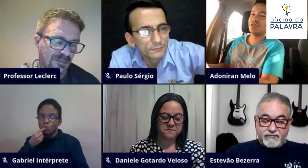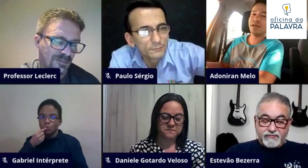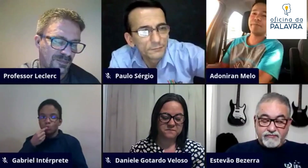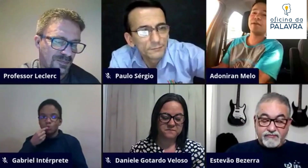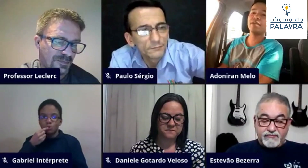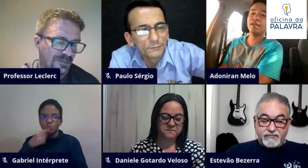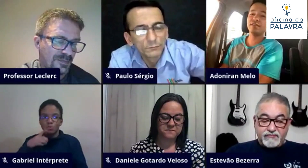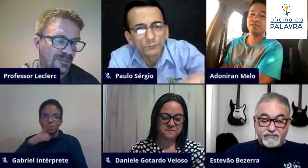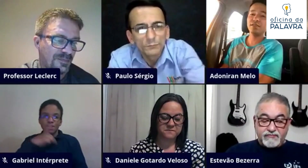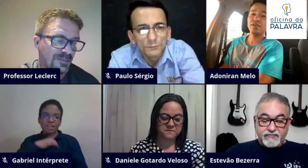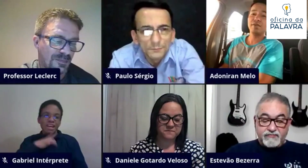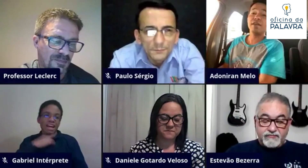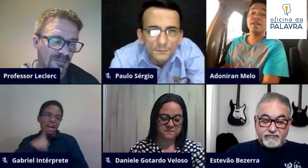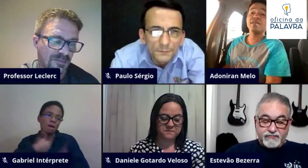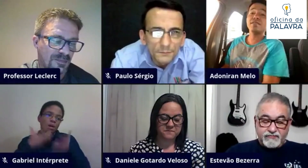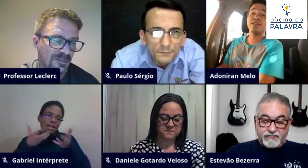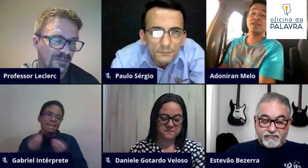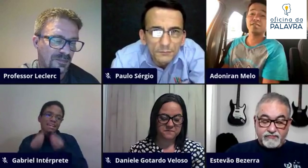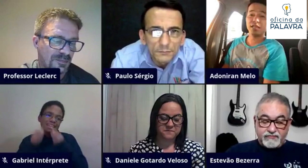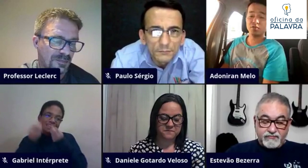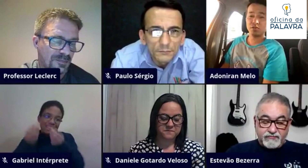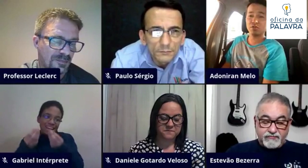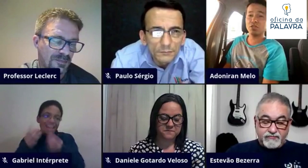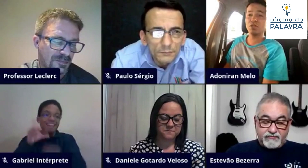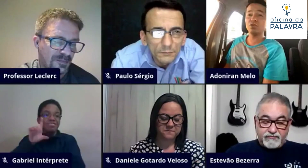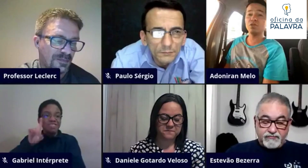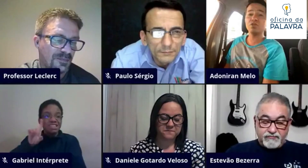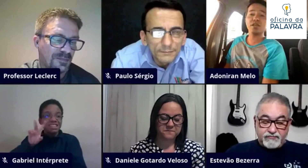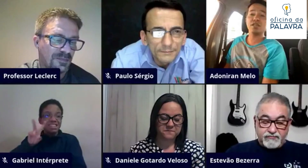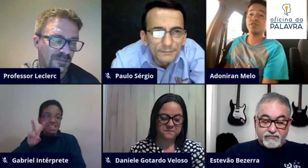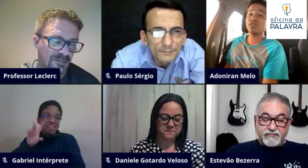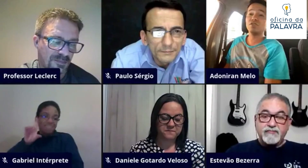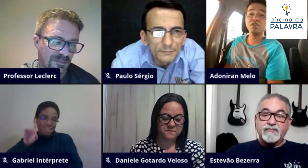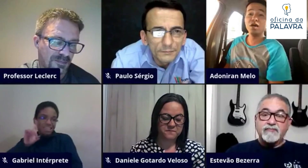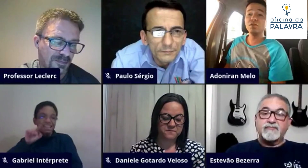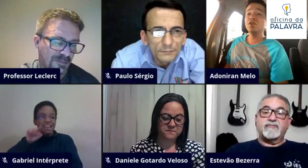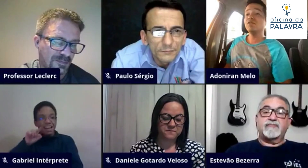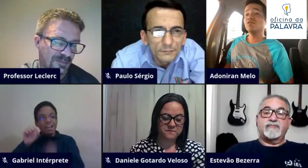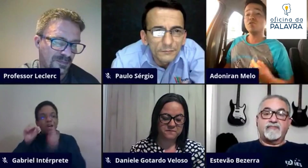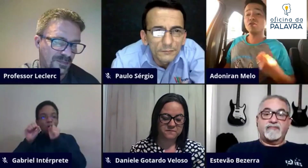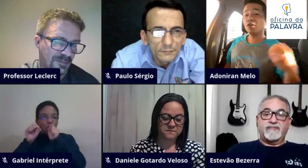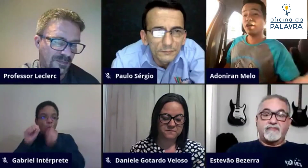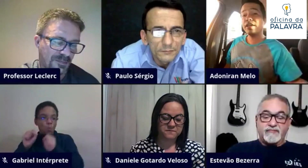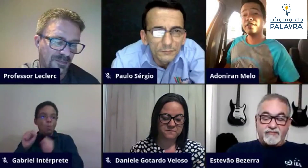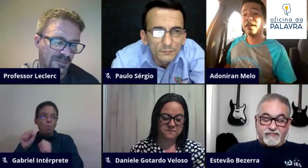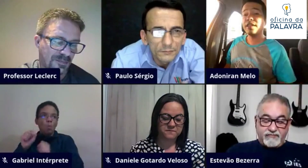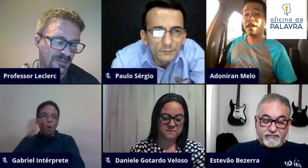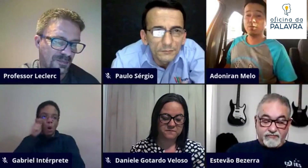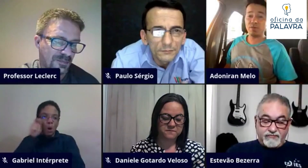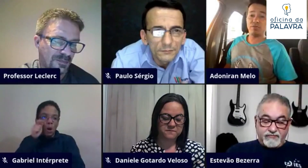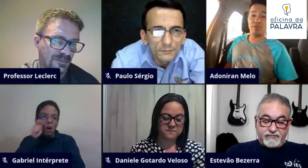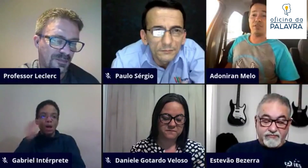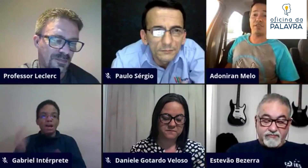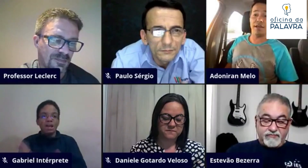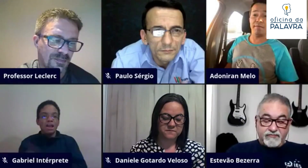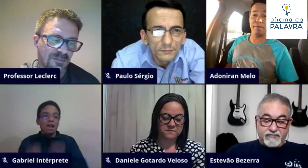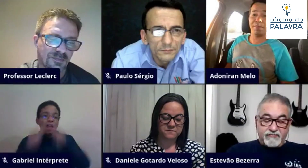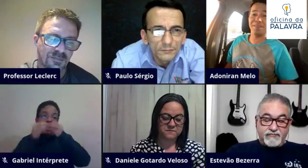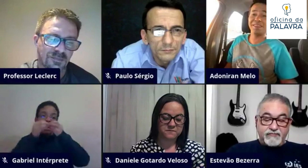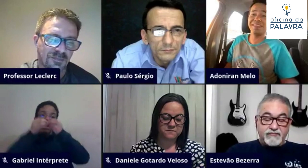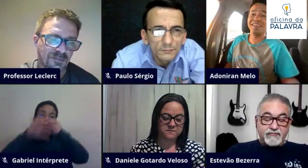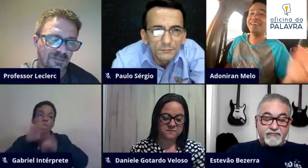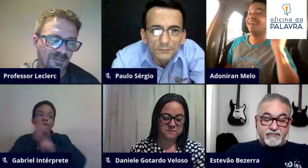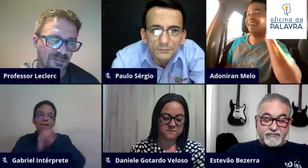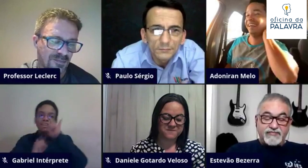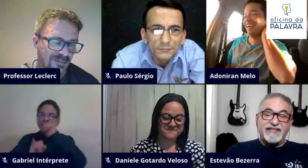velhinhos, eu queria dar para eles terem acesso a esse conteúdo. E os caras falaram, não, vamos colocar na internet para ver o que dá.